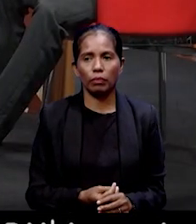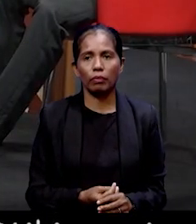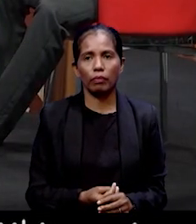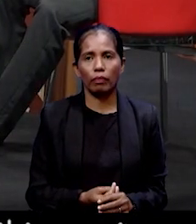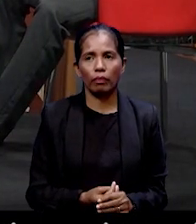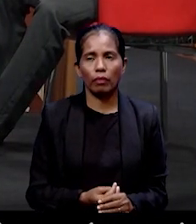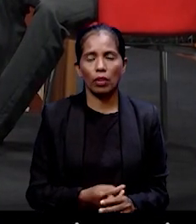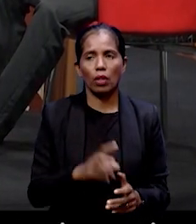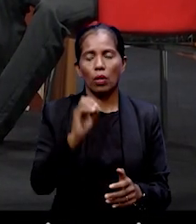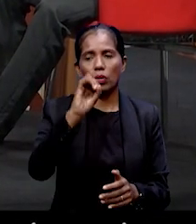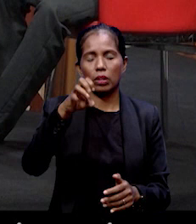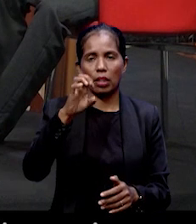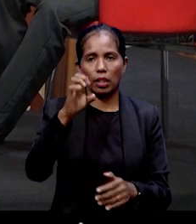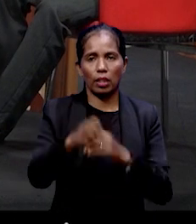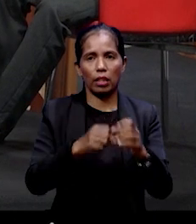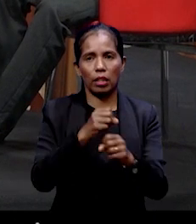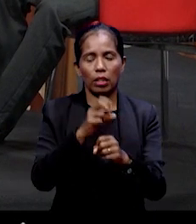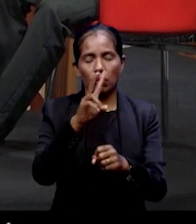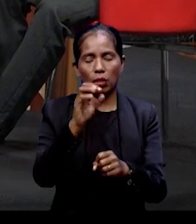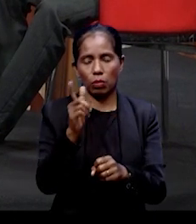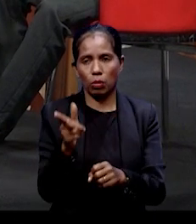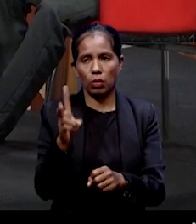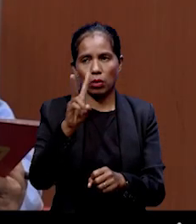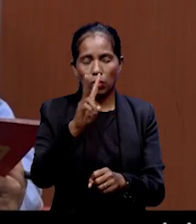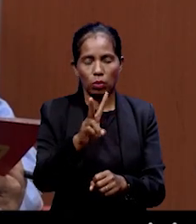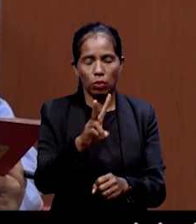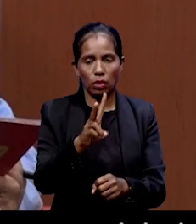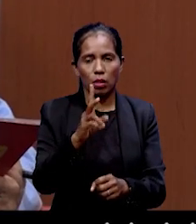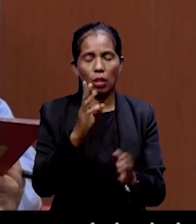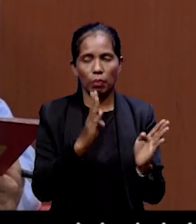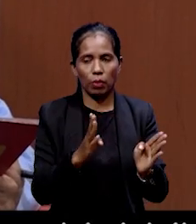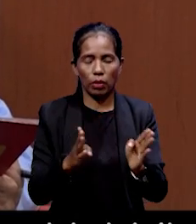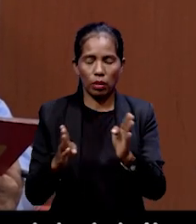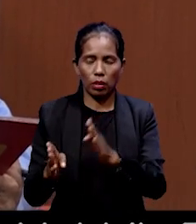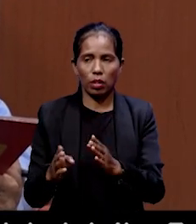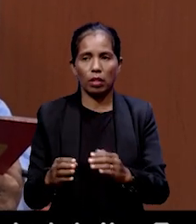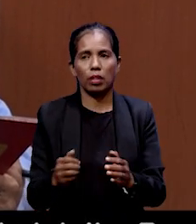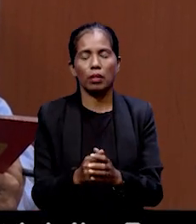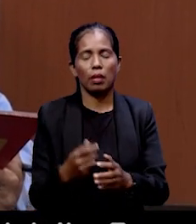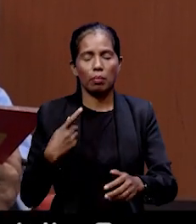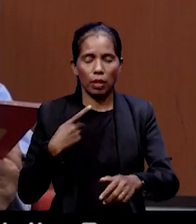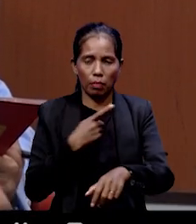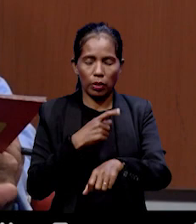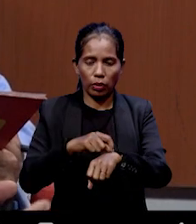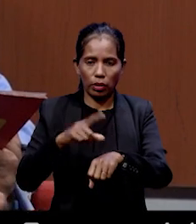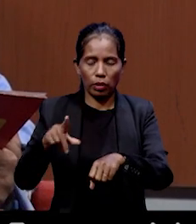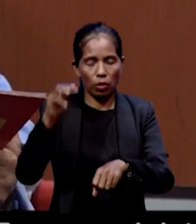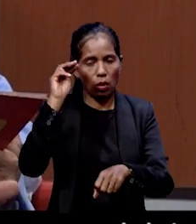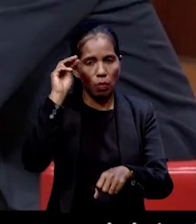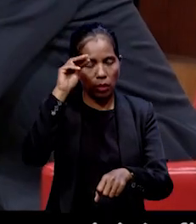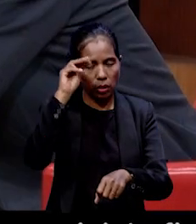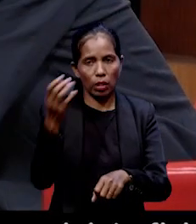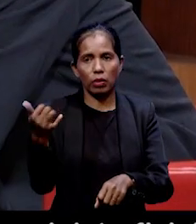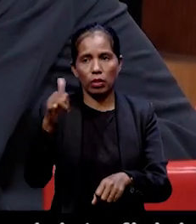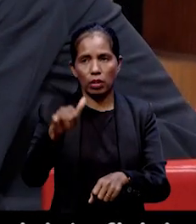Orçamento geral Estado tina rihun rua rua nulo resin rua e a processo audiência pública entre Parlamento Nacional ho Ministério Sira